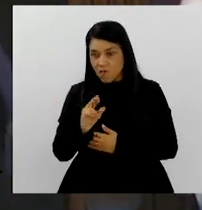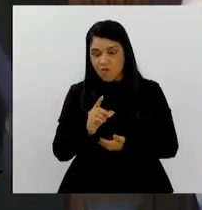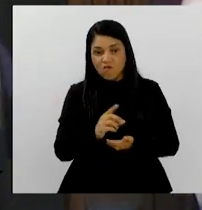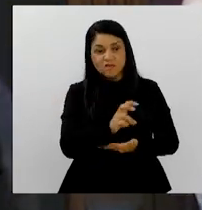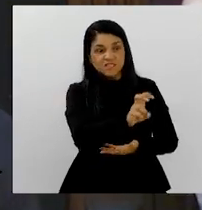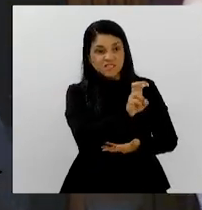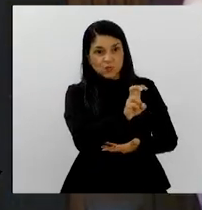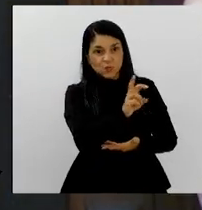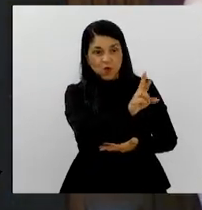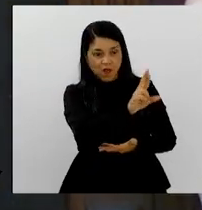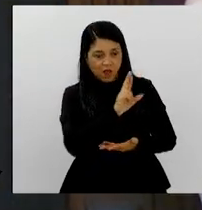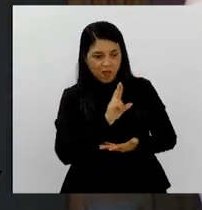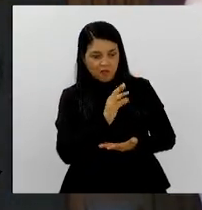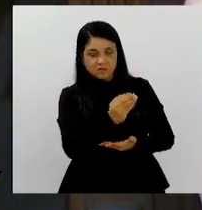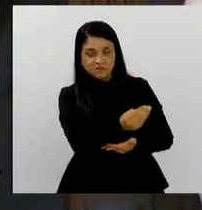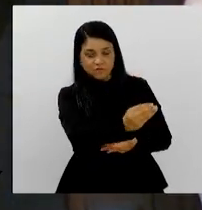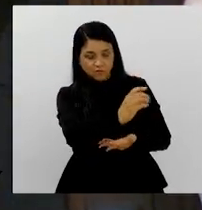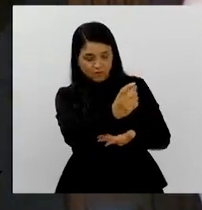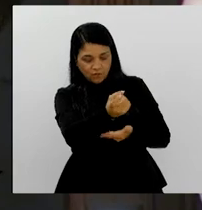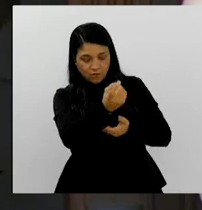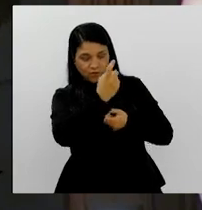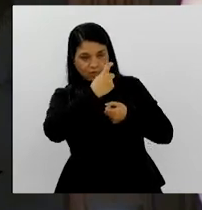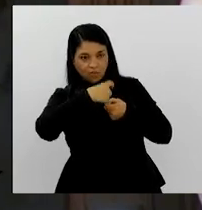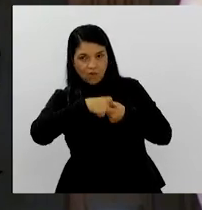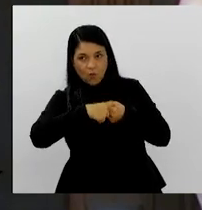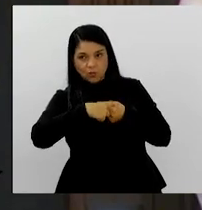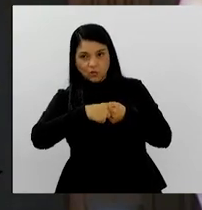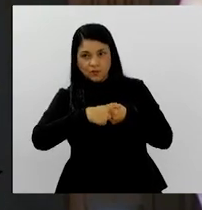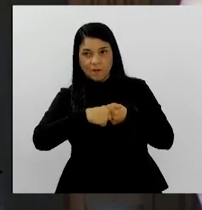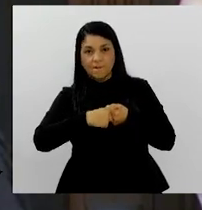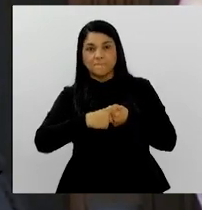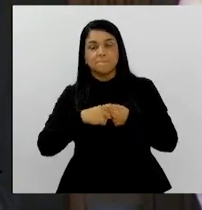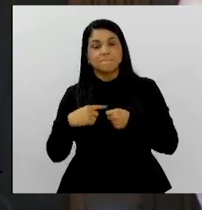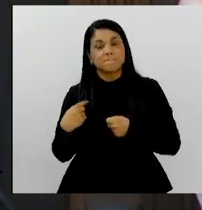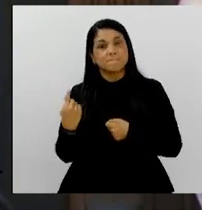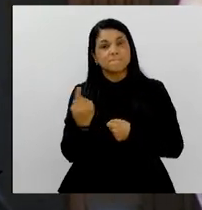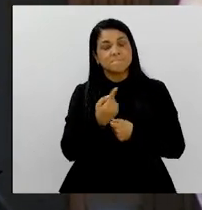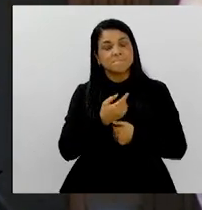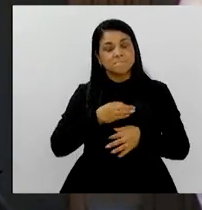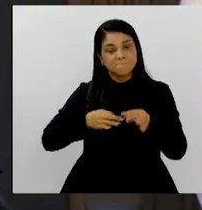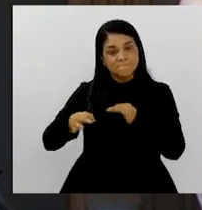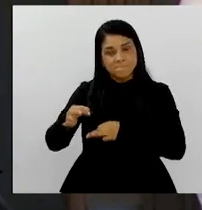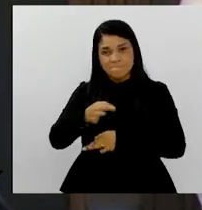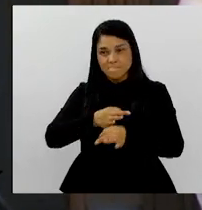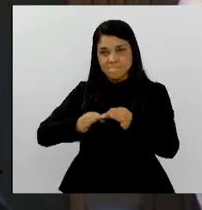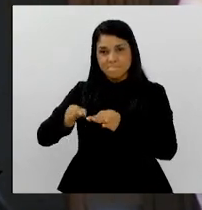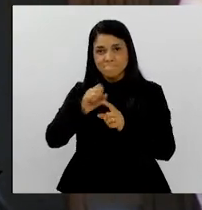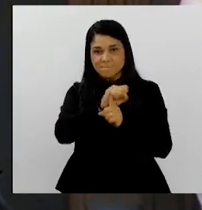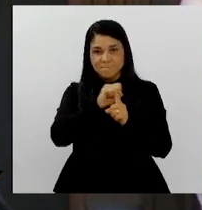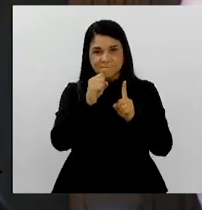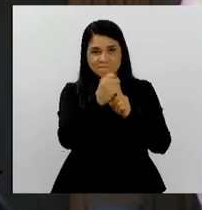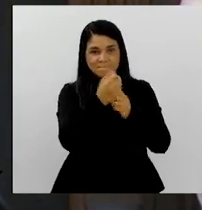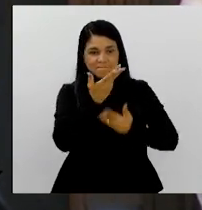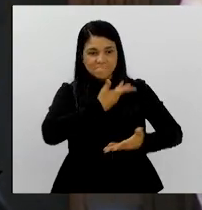como em impostos para o próprio governo reinvestir e uma parte em circulação de moeda da própria sociedade. Então, está provado por A mais